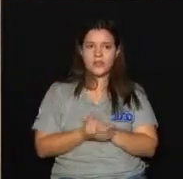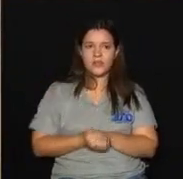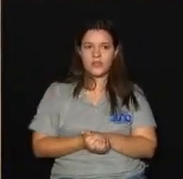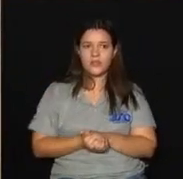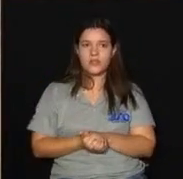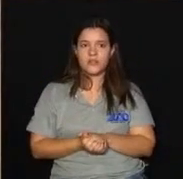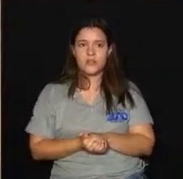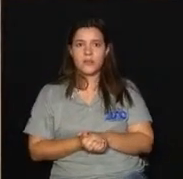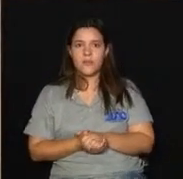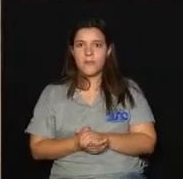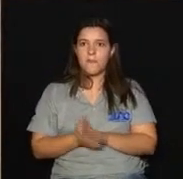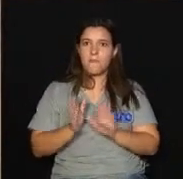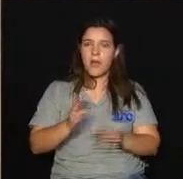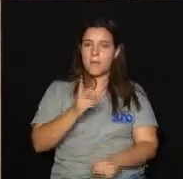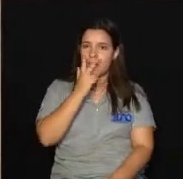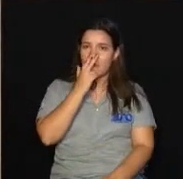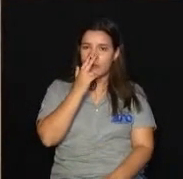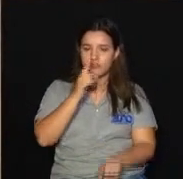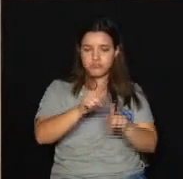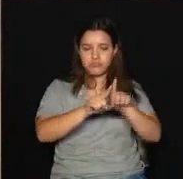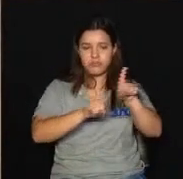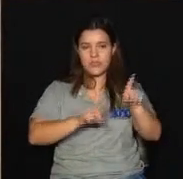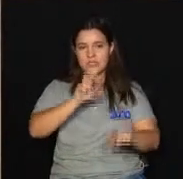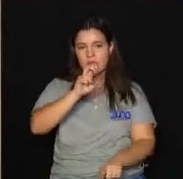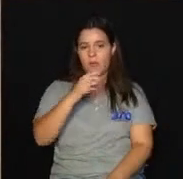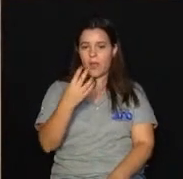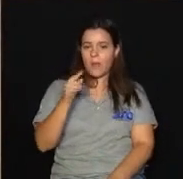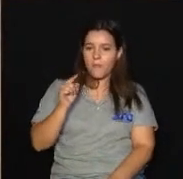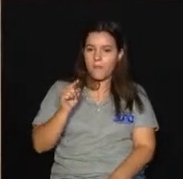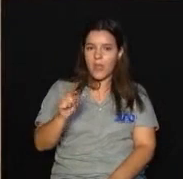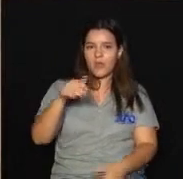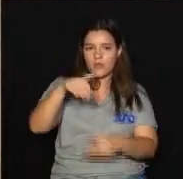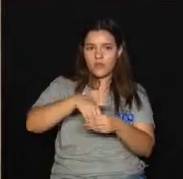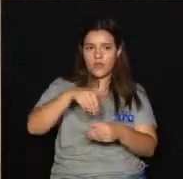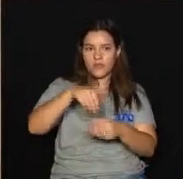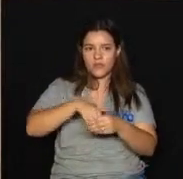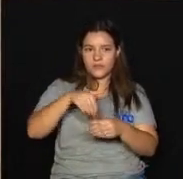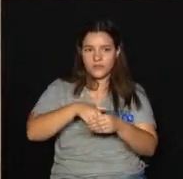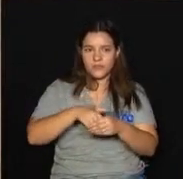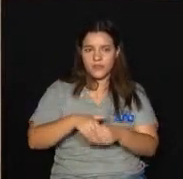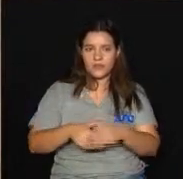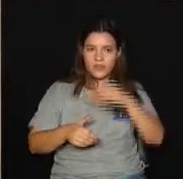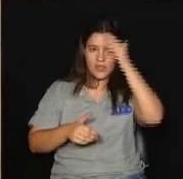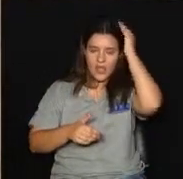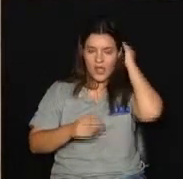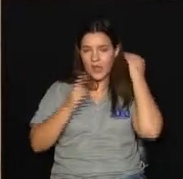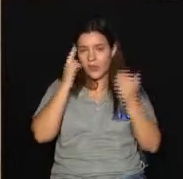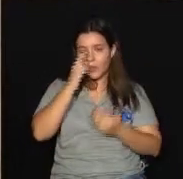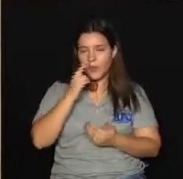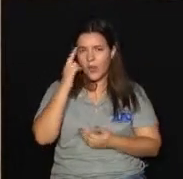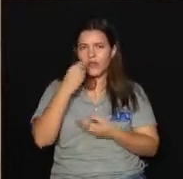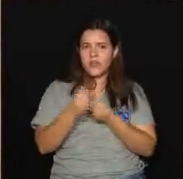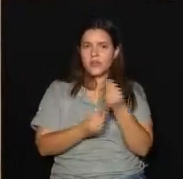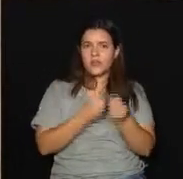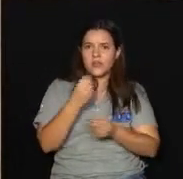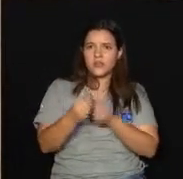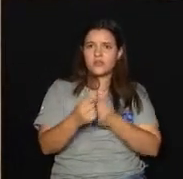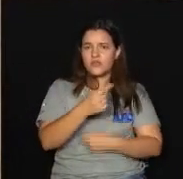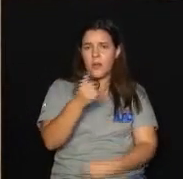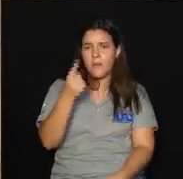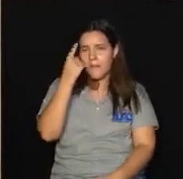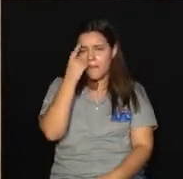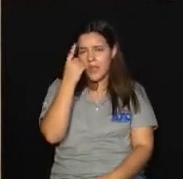de 54 mil votos do Dário para o Rafa foi uma diferença até maior do que a gente imaginava. Como é que você vê